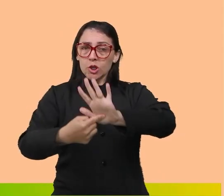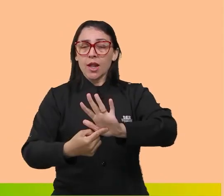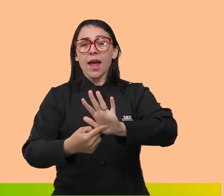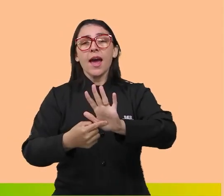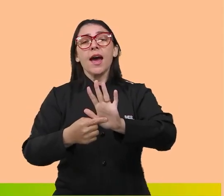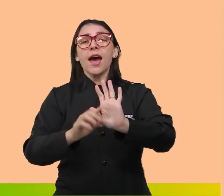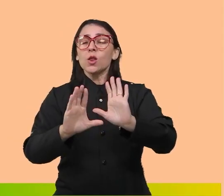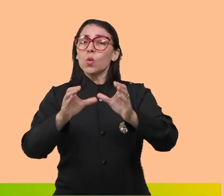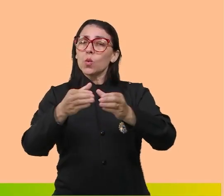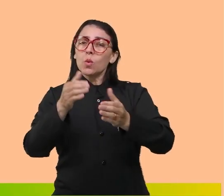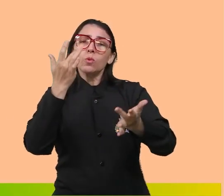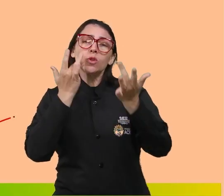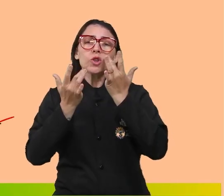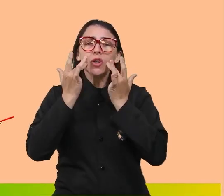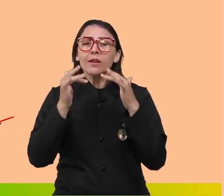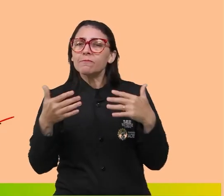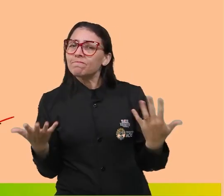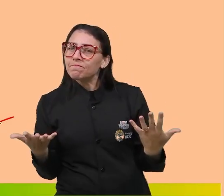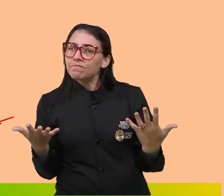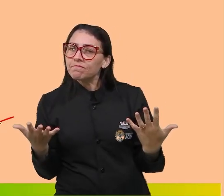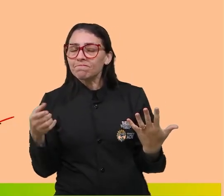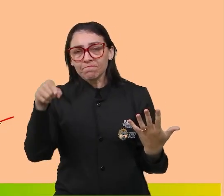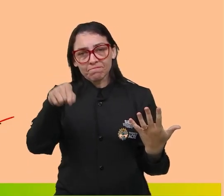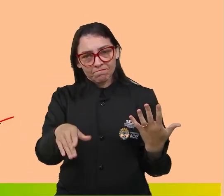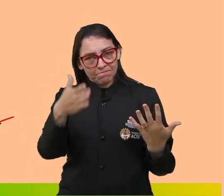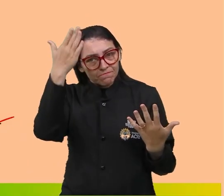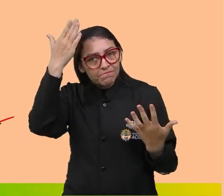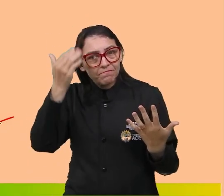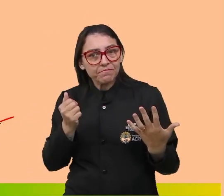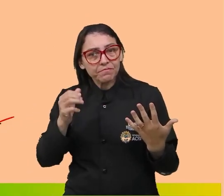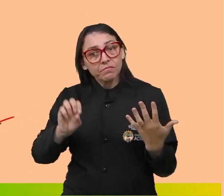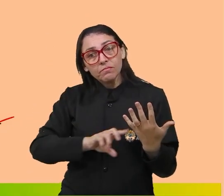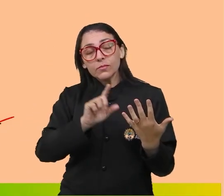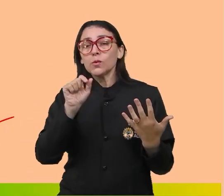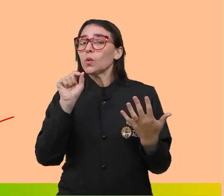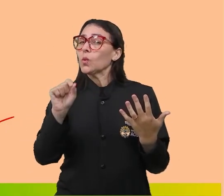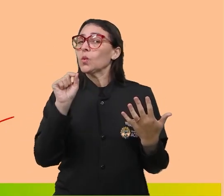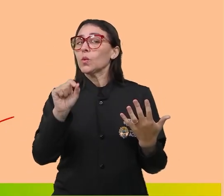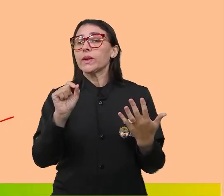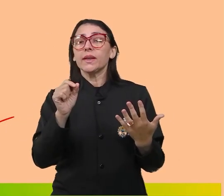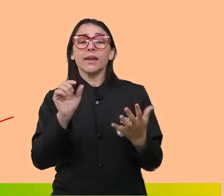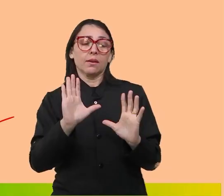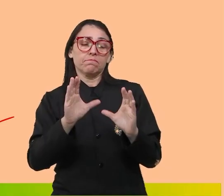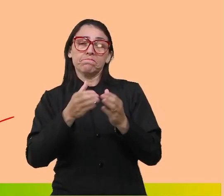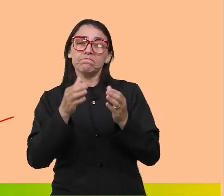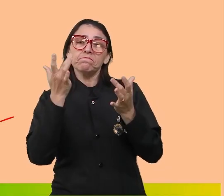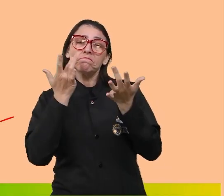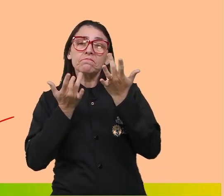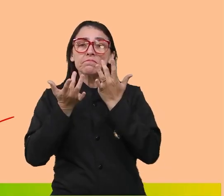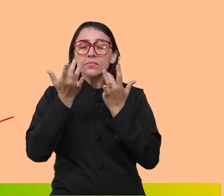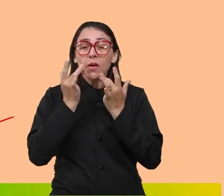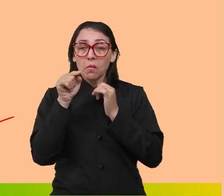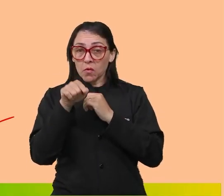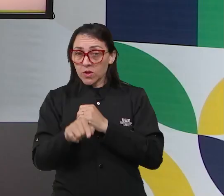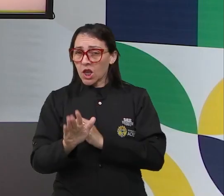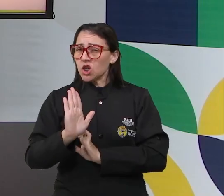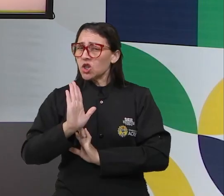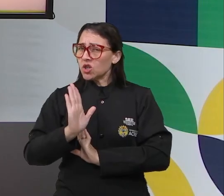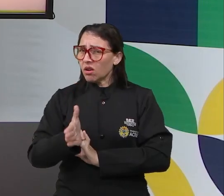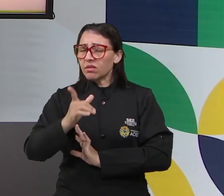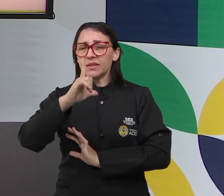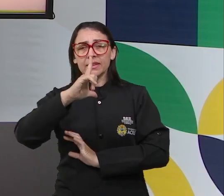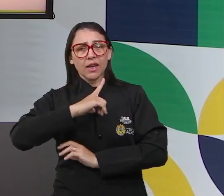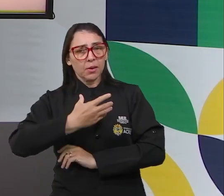uma cena teatral? Você sabendo ou não que é uma cena teatral, provavelmente vocês já